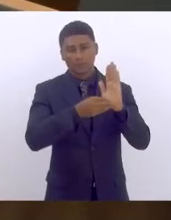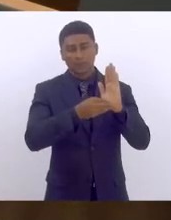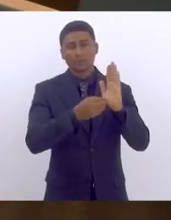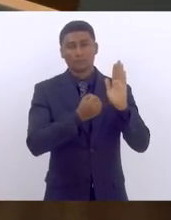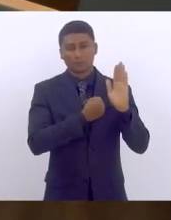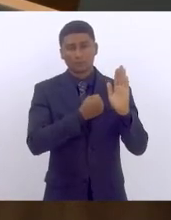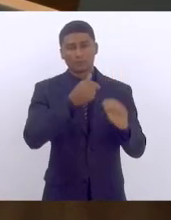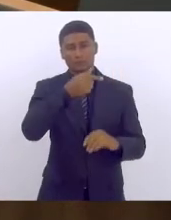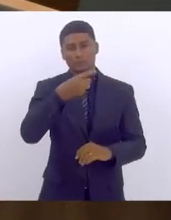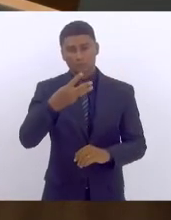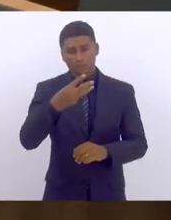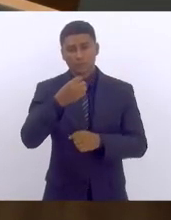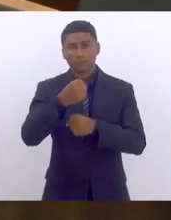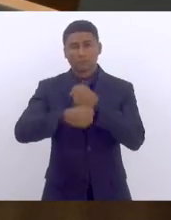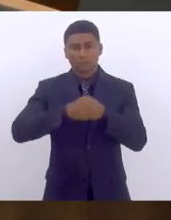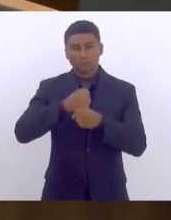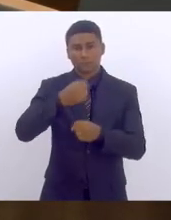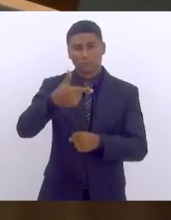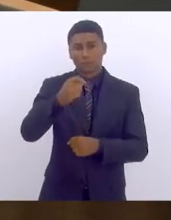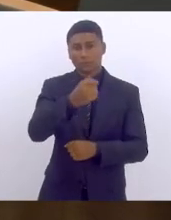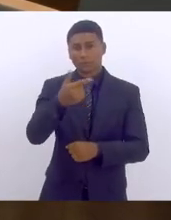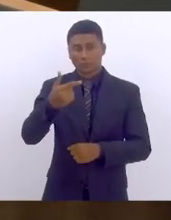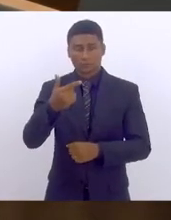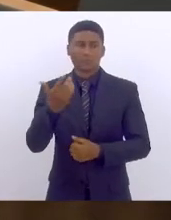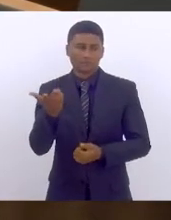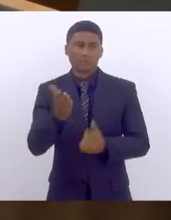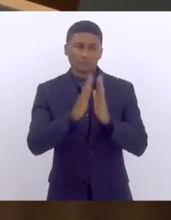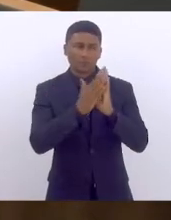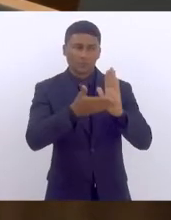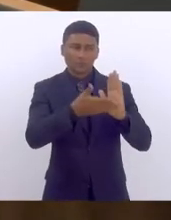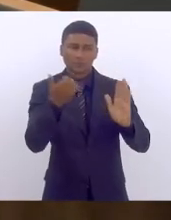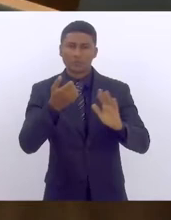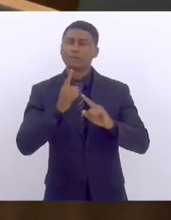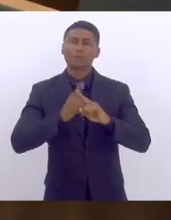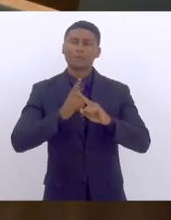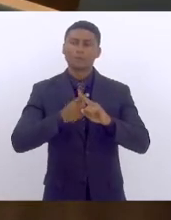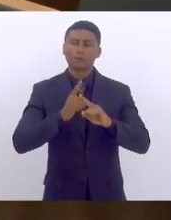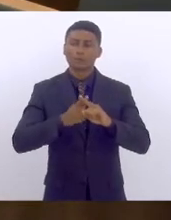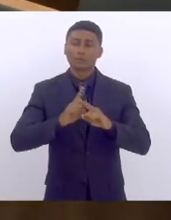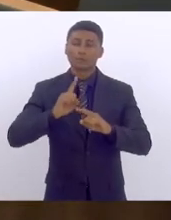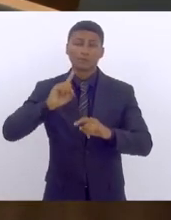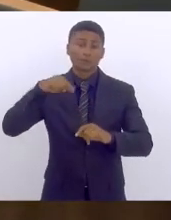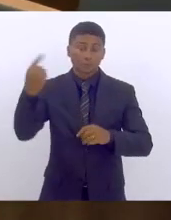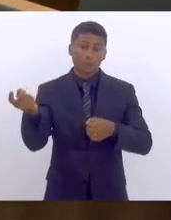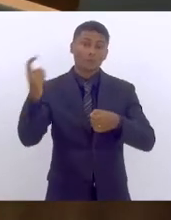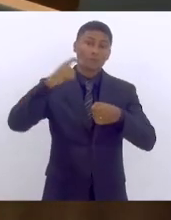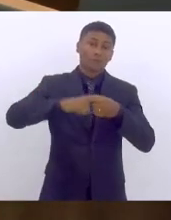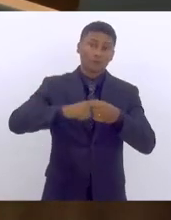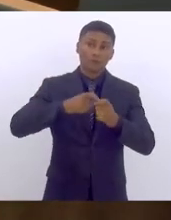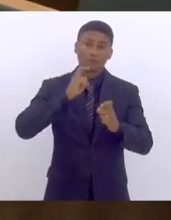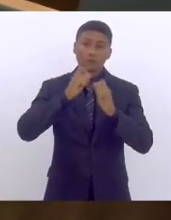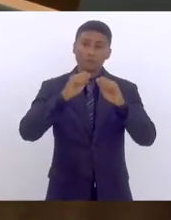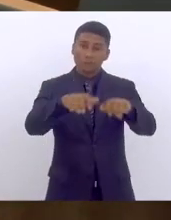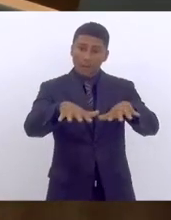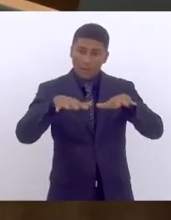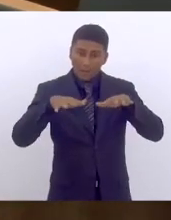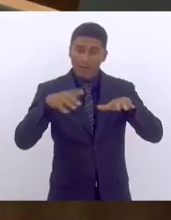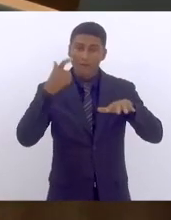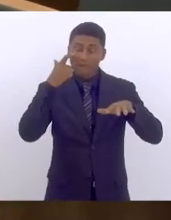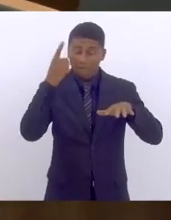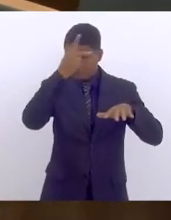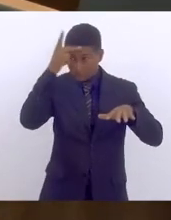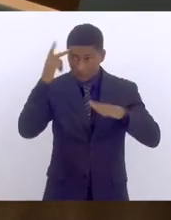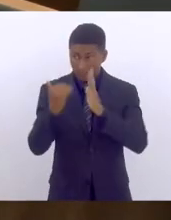número 73/2022, de nossa autoria, para que a gente possa trazê-la de volta ao plenário quando a gente tem um quórum mais